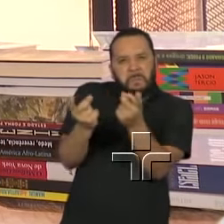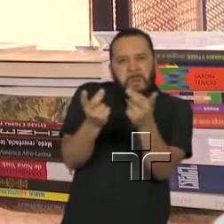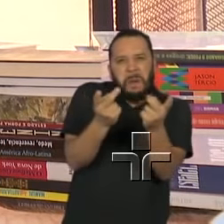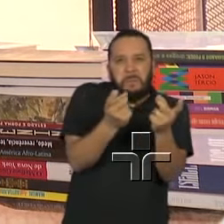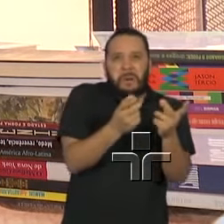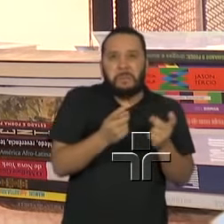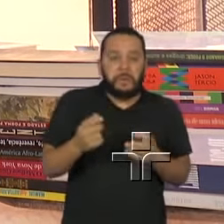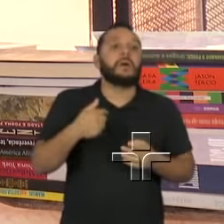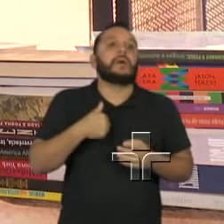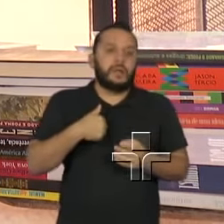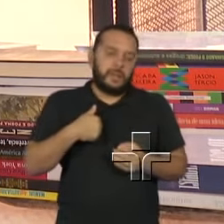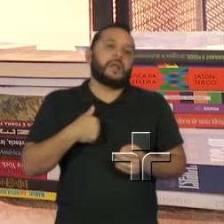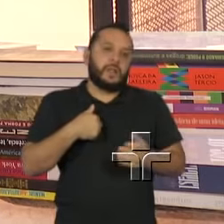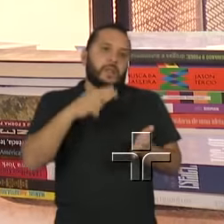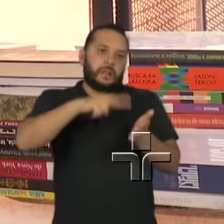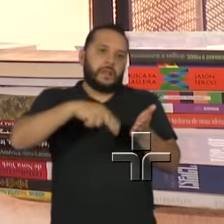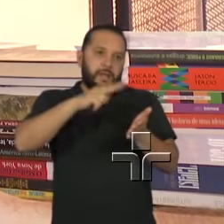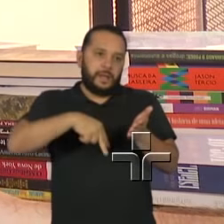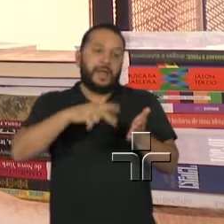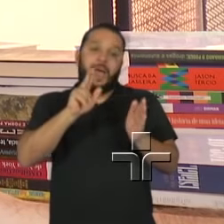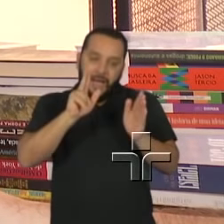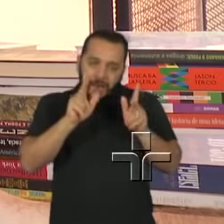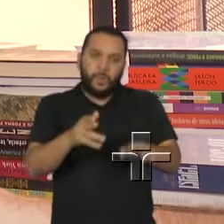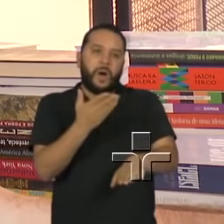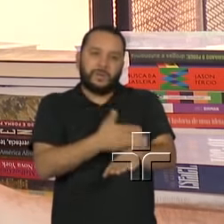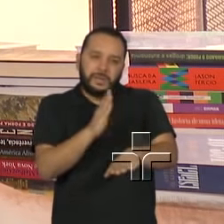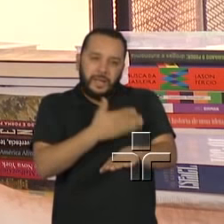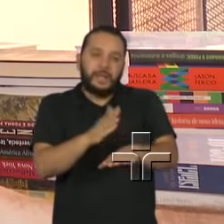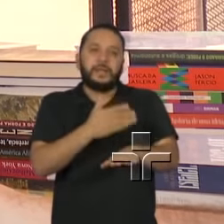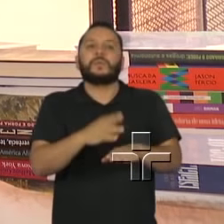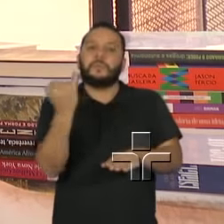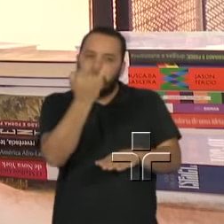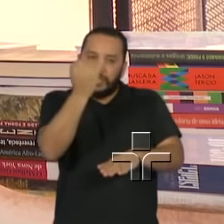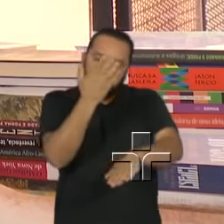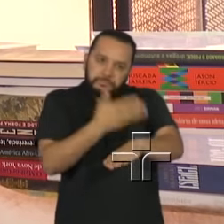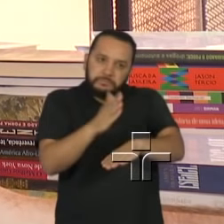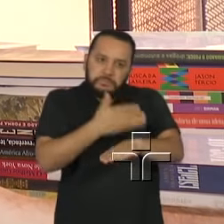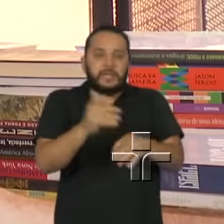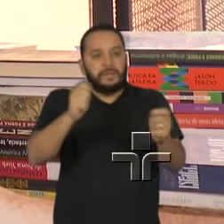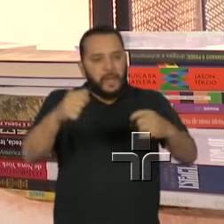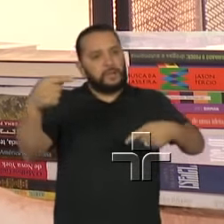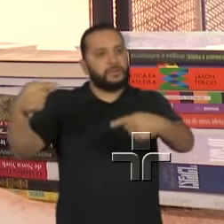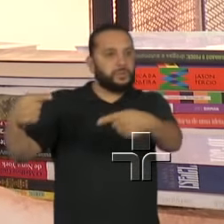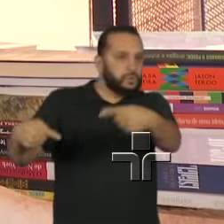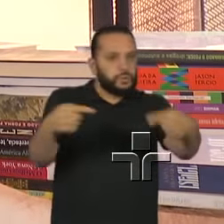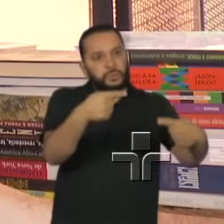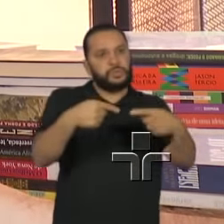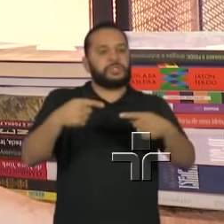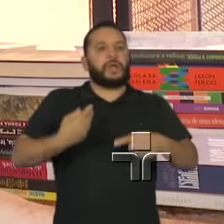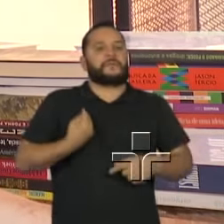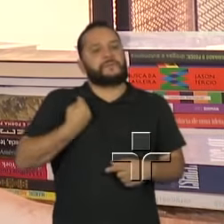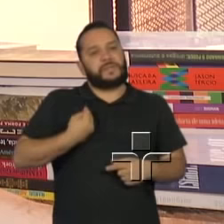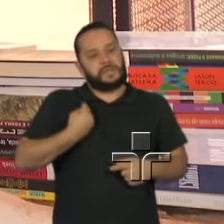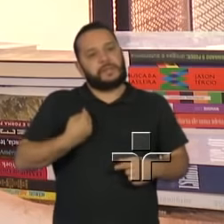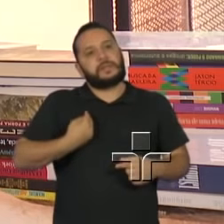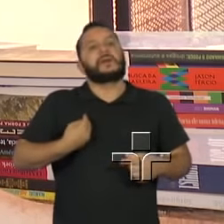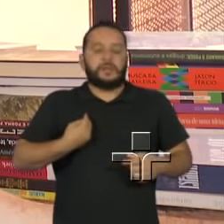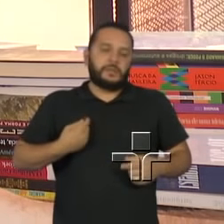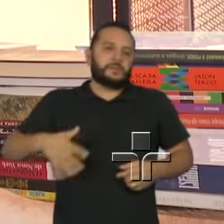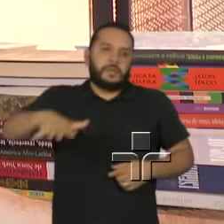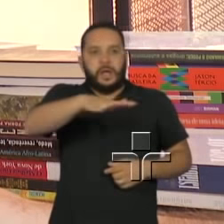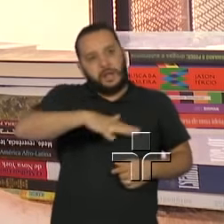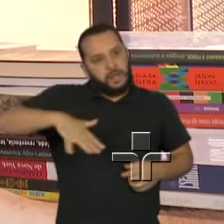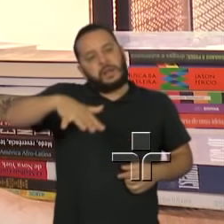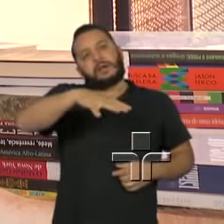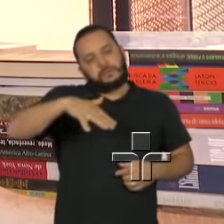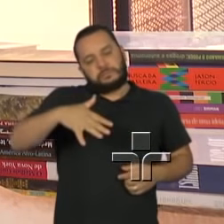Ler é quase um exercício, né? E as pessoas têm que aprender a praticar esse exercício se quiserem discutir a vida política do país. Não dá